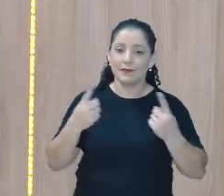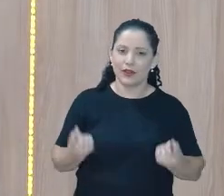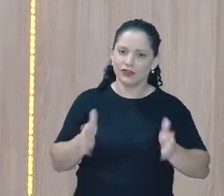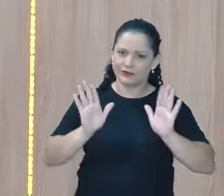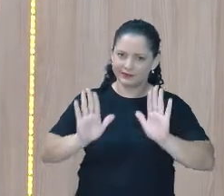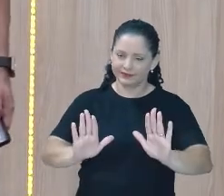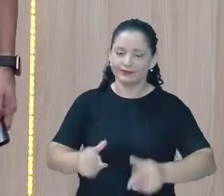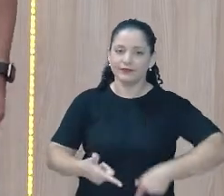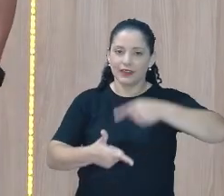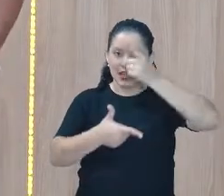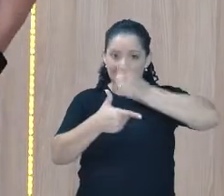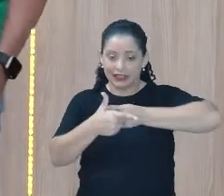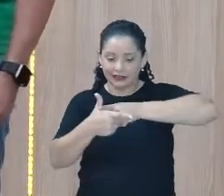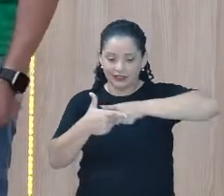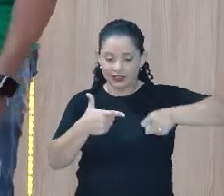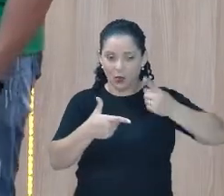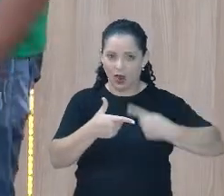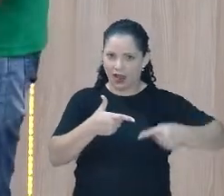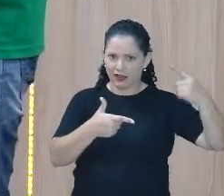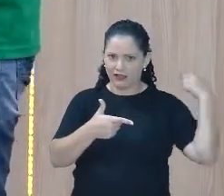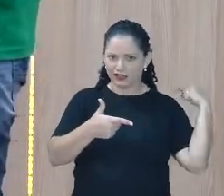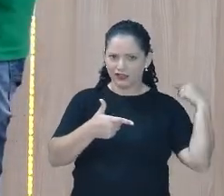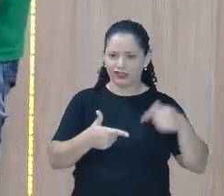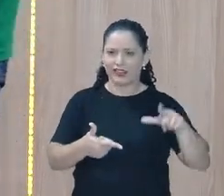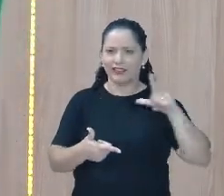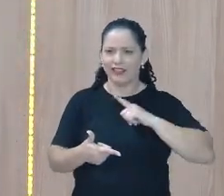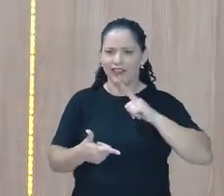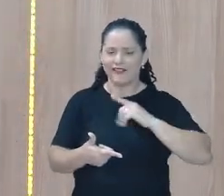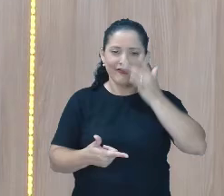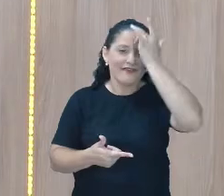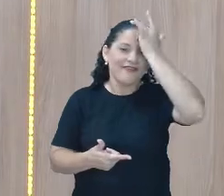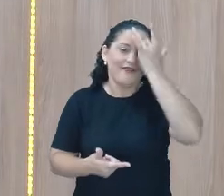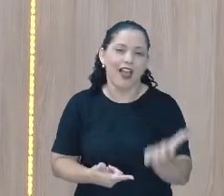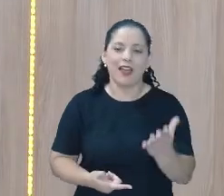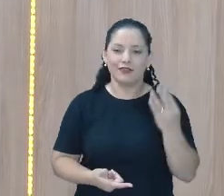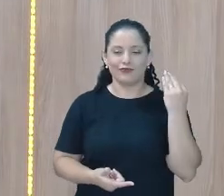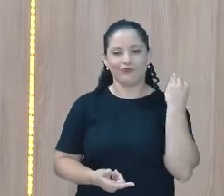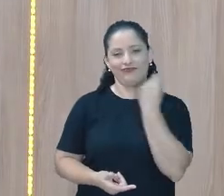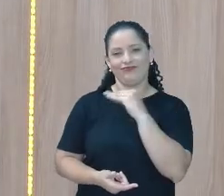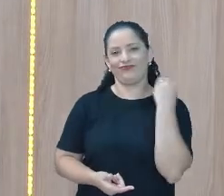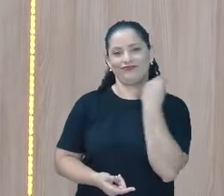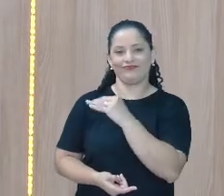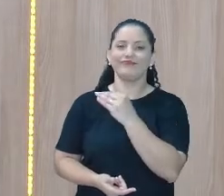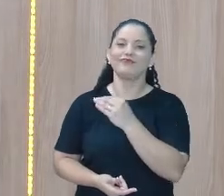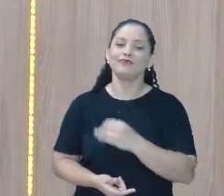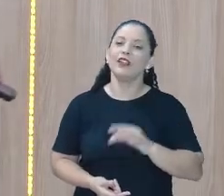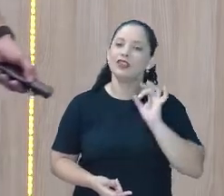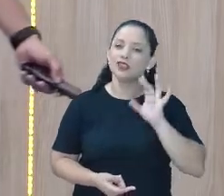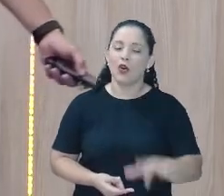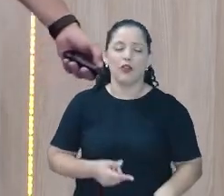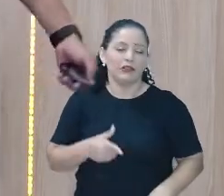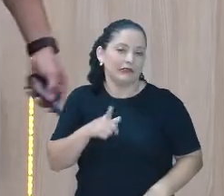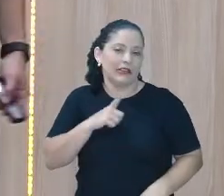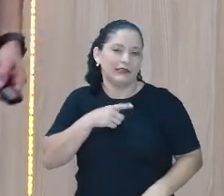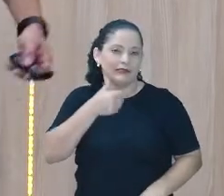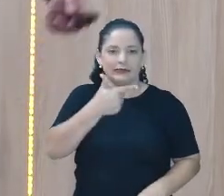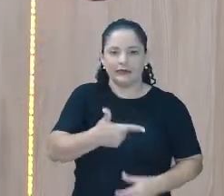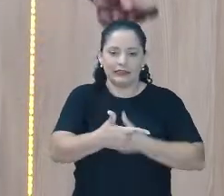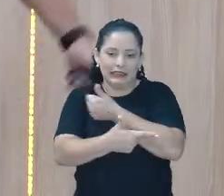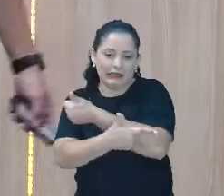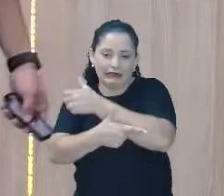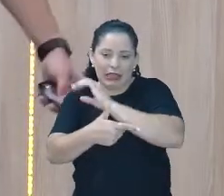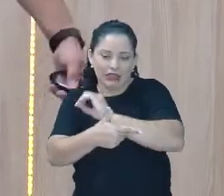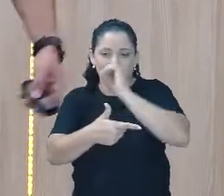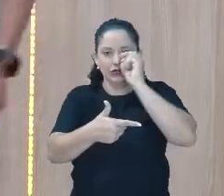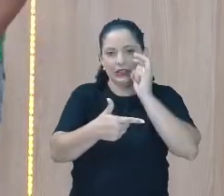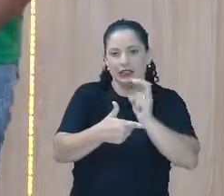pode notar que na divisão anterior, a gente teve pouco trabalho aqui, né? Fez apenas a divisão de 10 por 5, já é uma